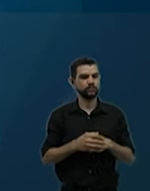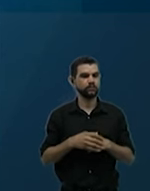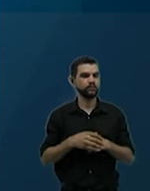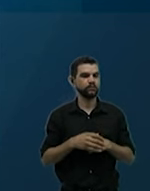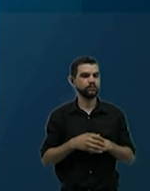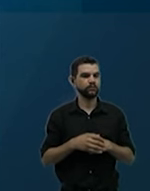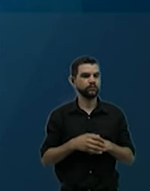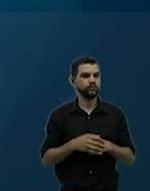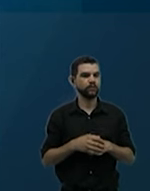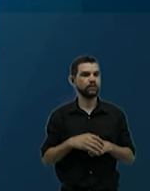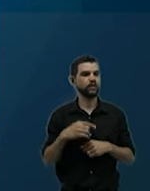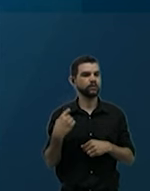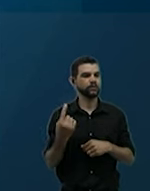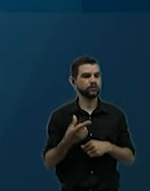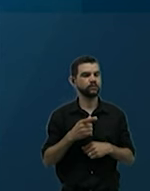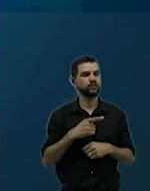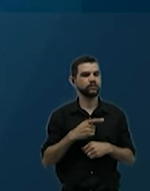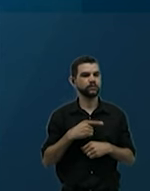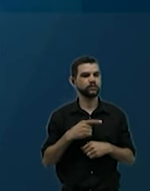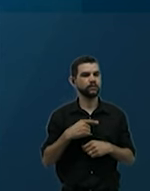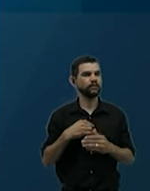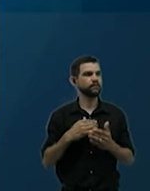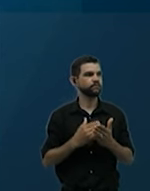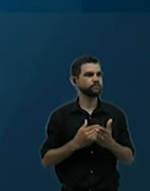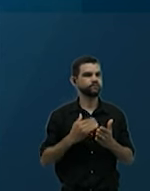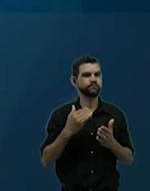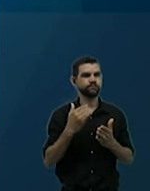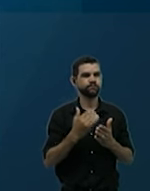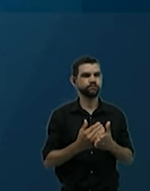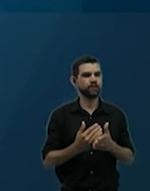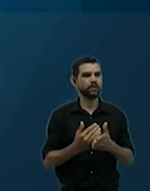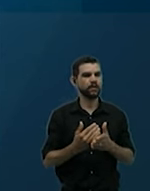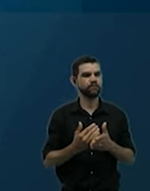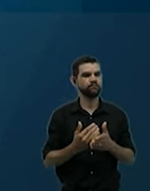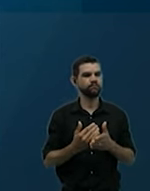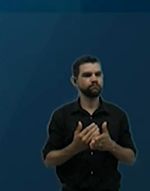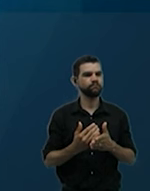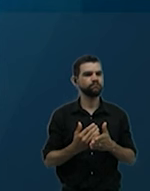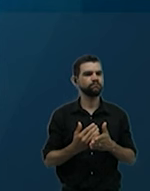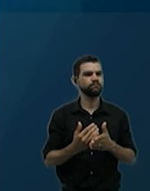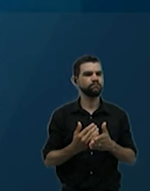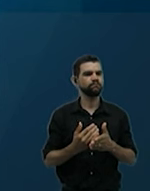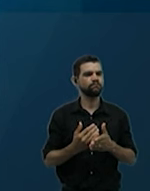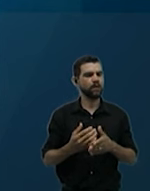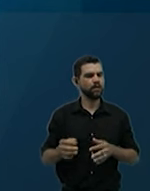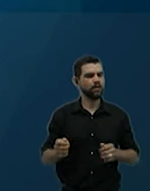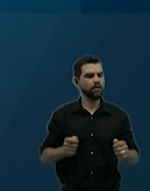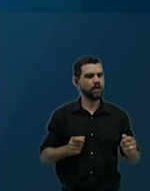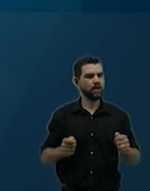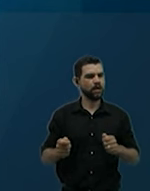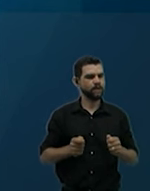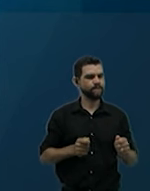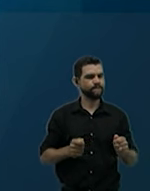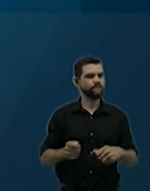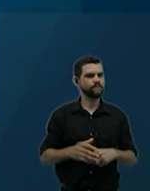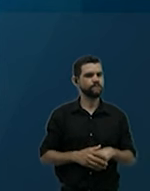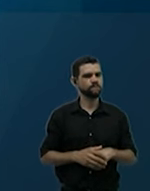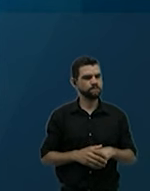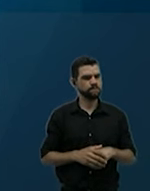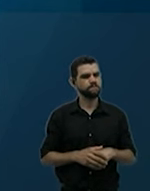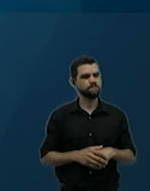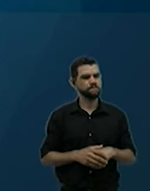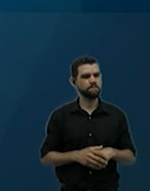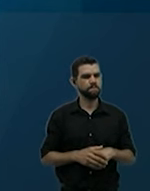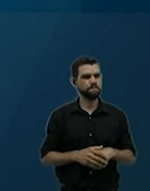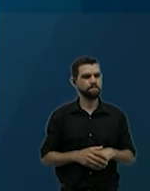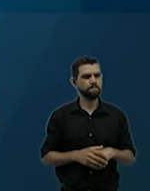máxima eficácia a esse instituto processual. E, entrando nos aspectos desses três recursos que